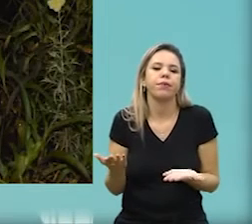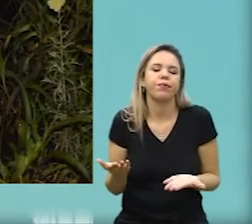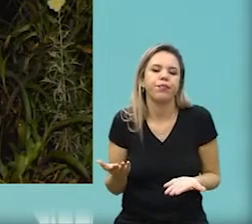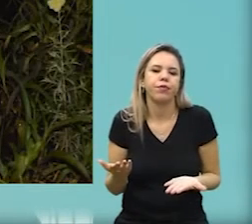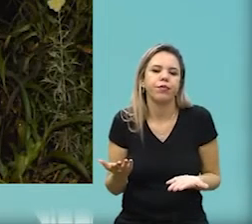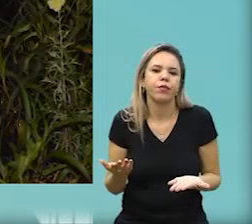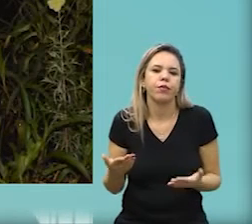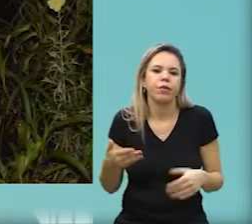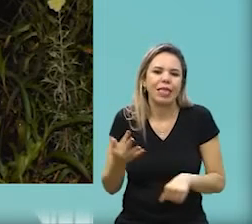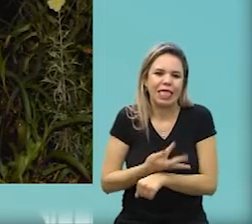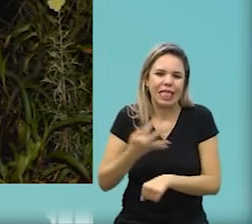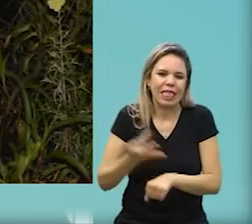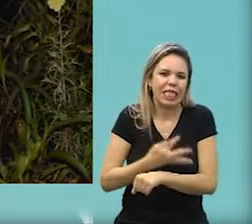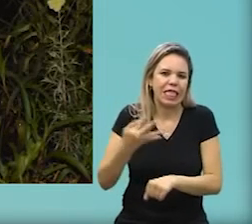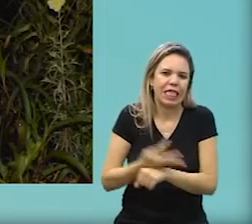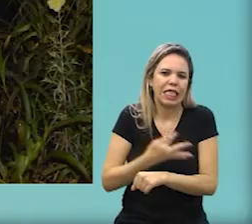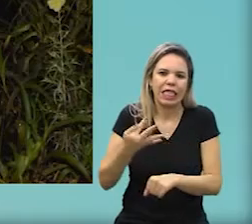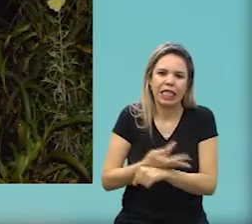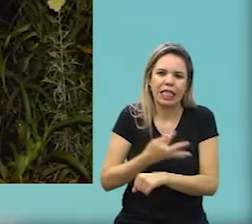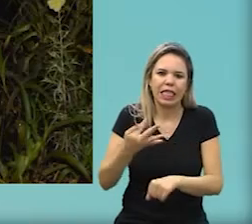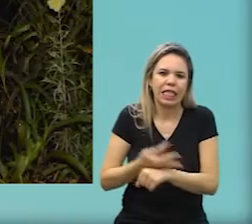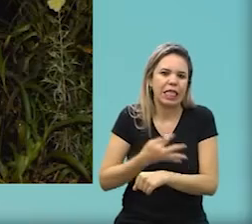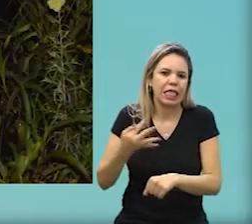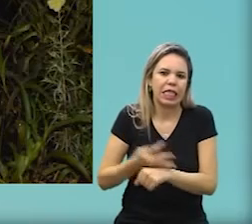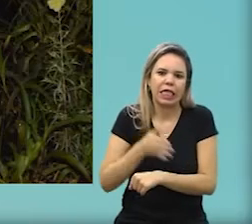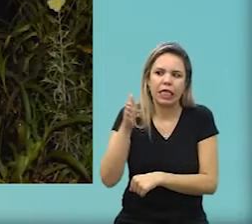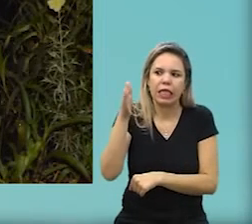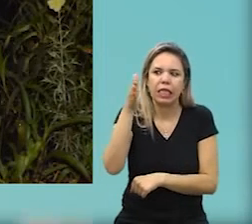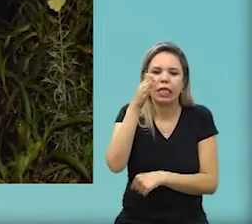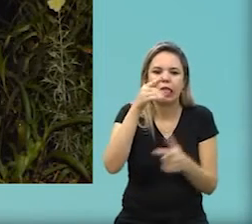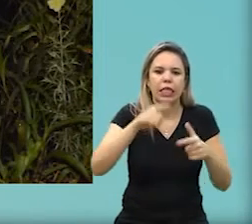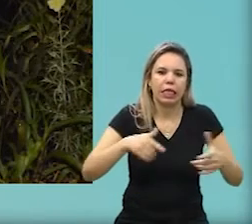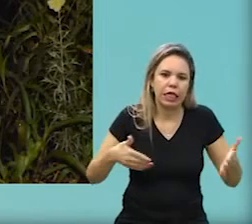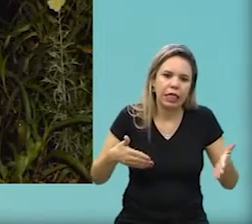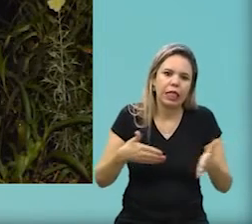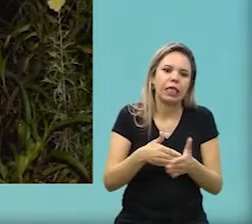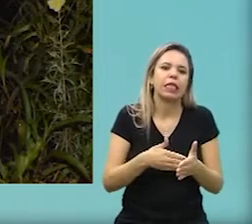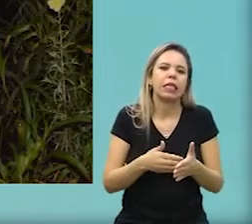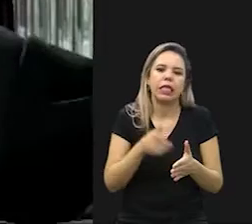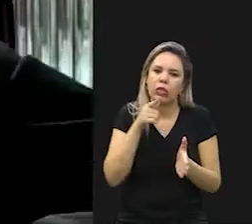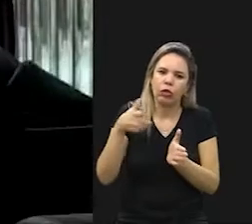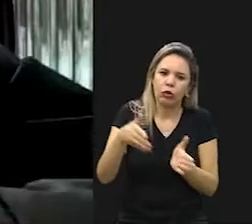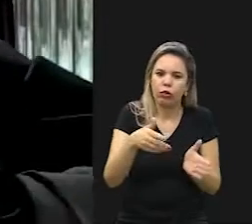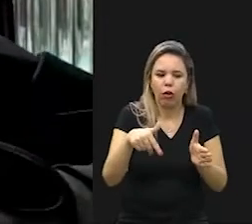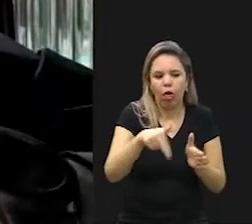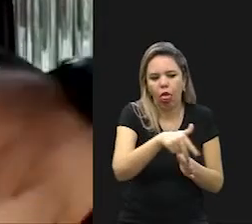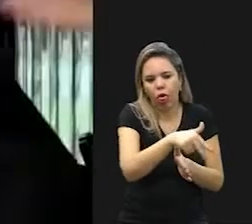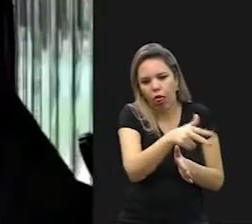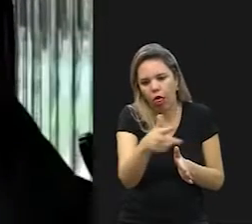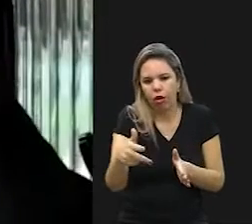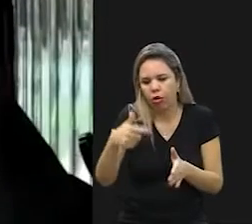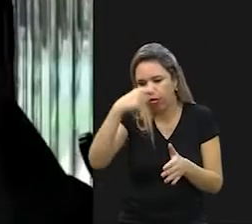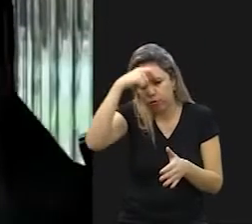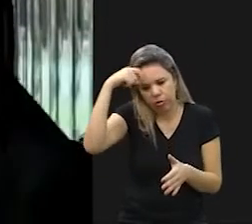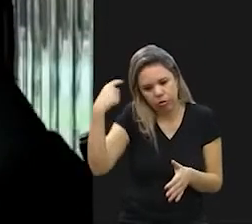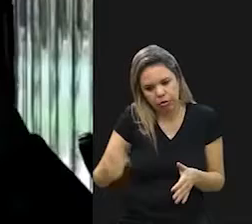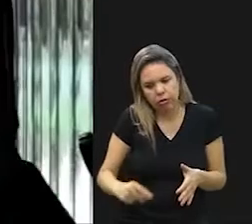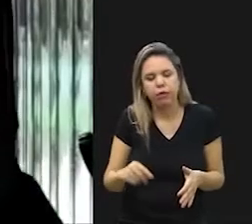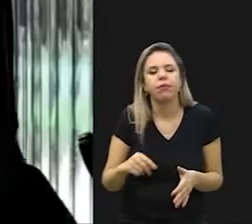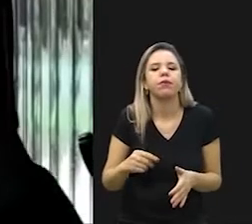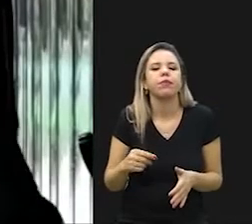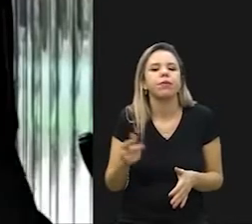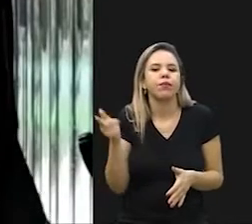eu passei perrengues de ter que passar por barreiras, atravessar rio, e de tudo,